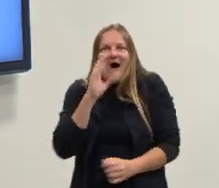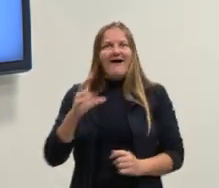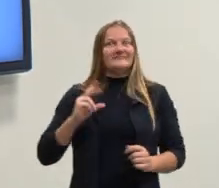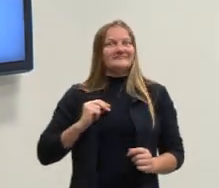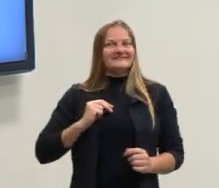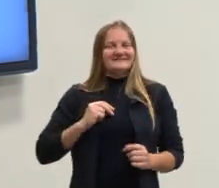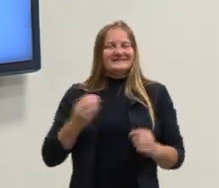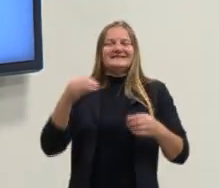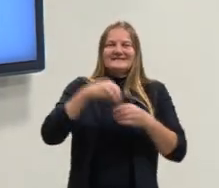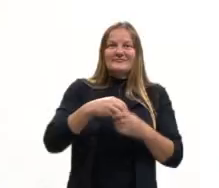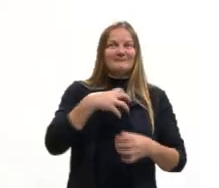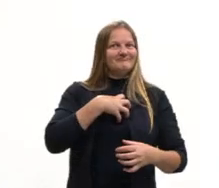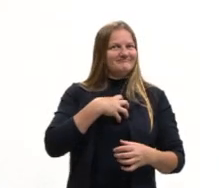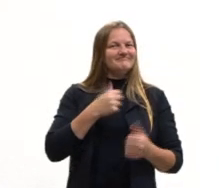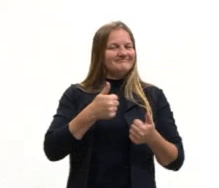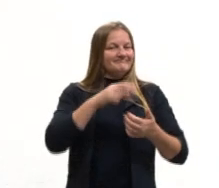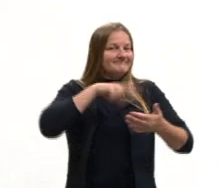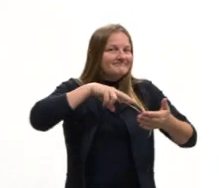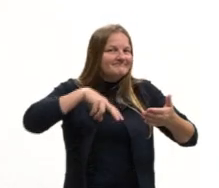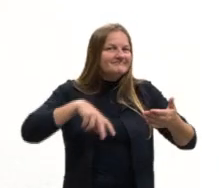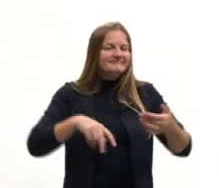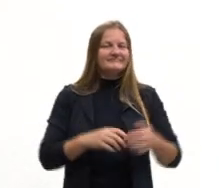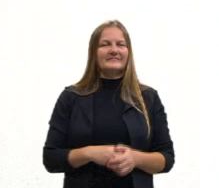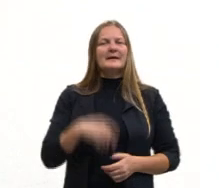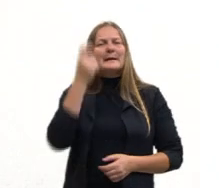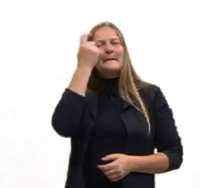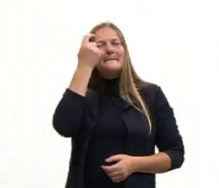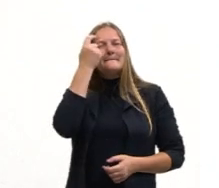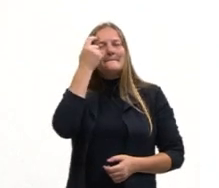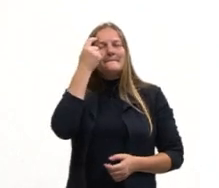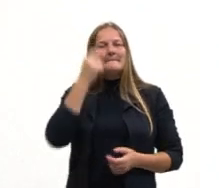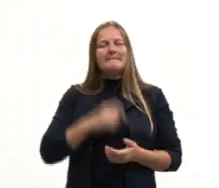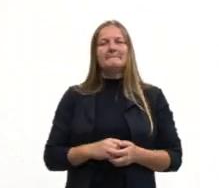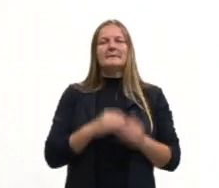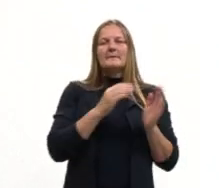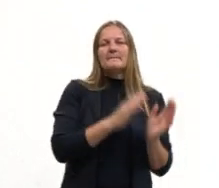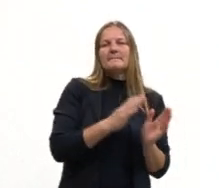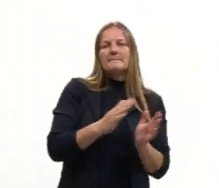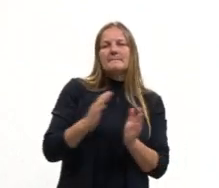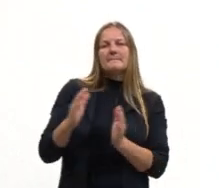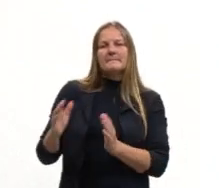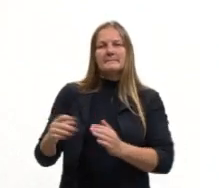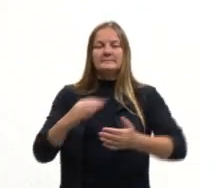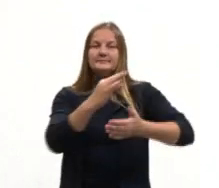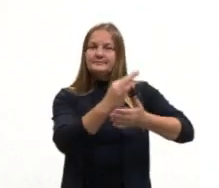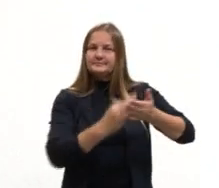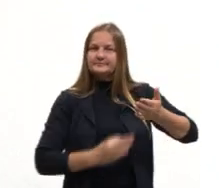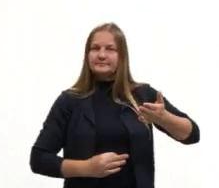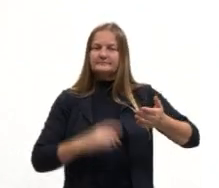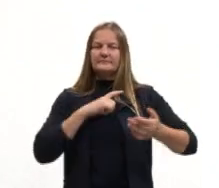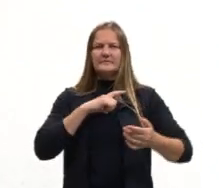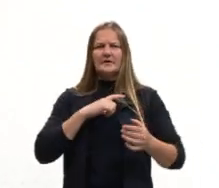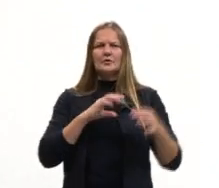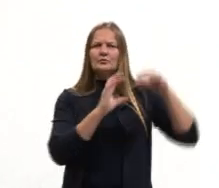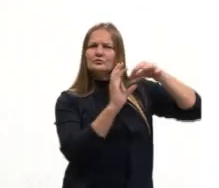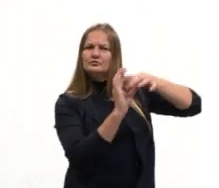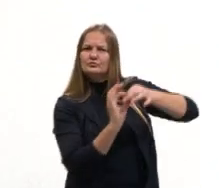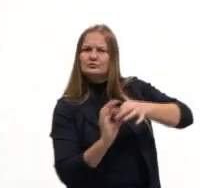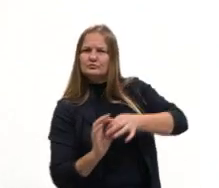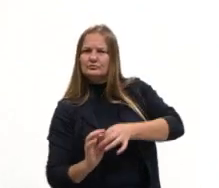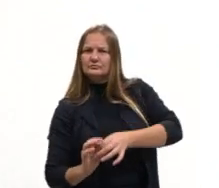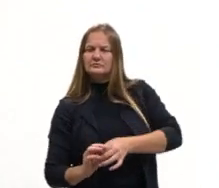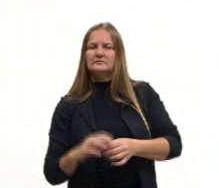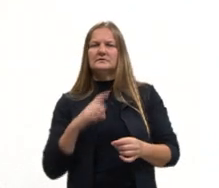sentido certo então pensando nessas partes do texto para que ele seja rico em coesão né no